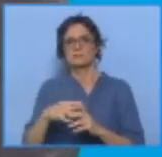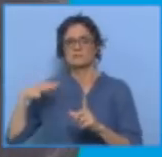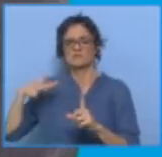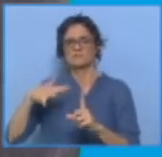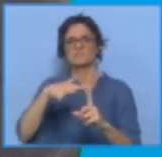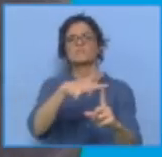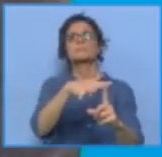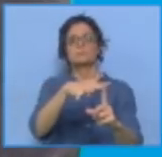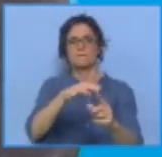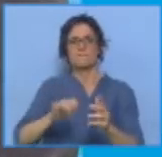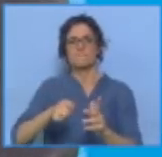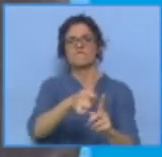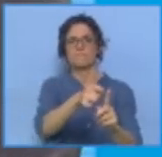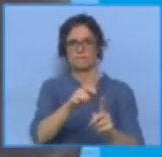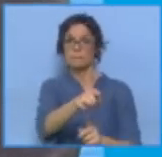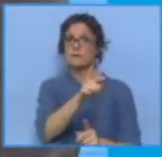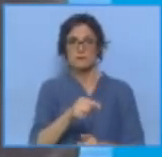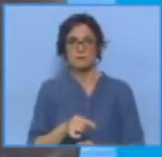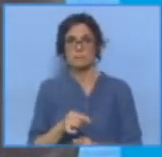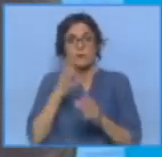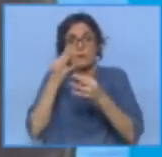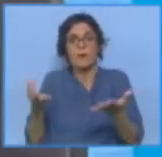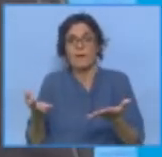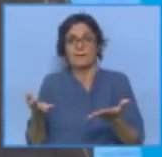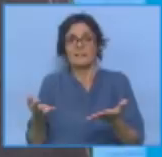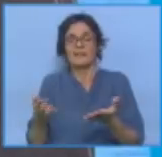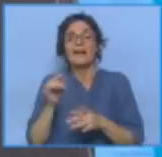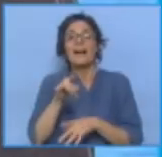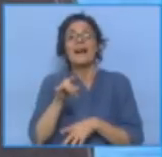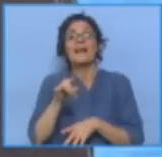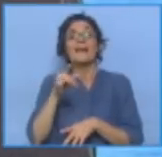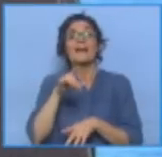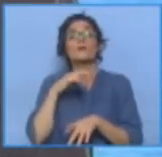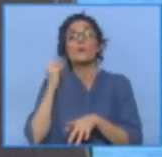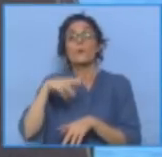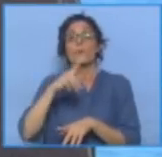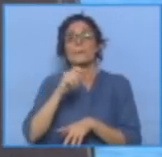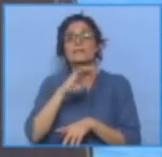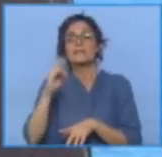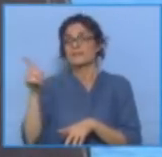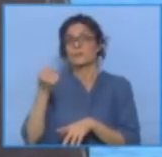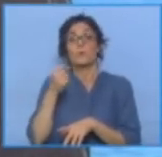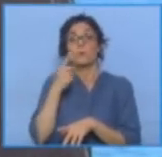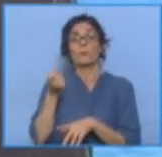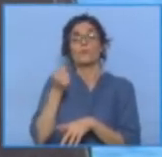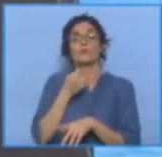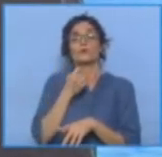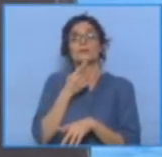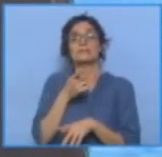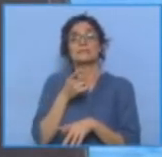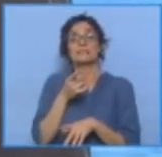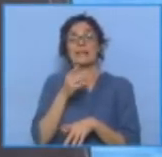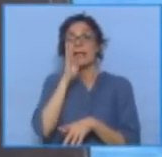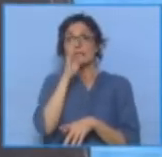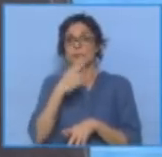agora, a propósito de coisas que dizia aqui o Padre Marcelino, basta que um cristão também